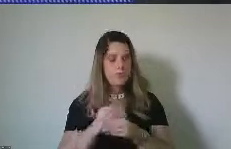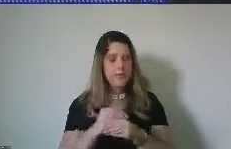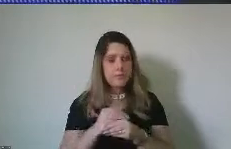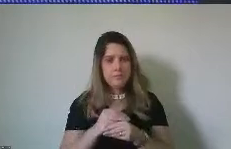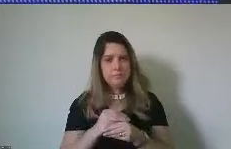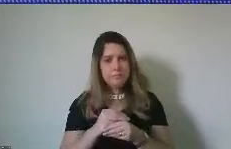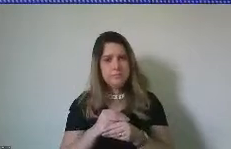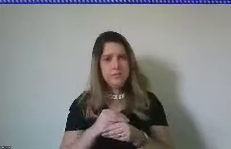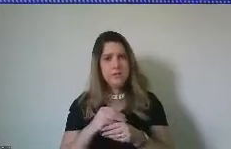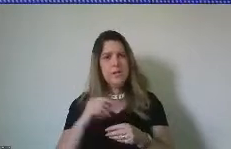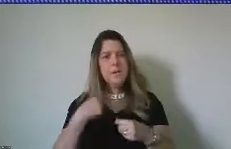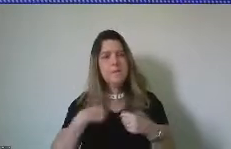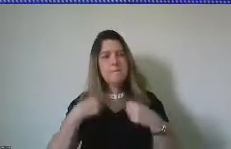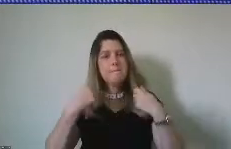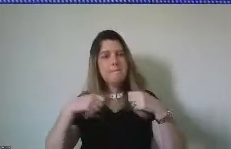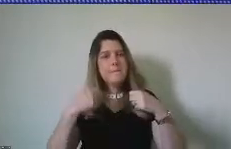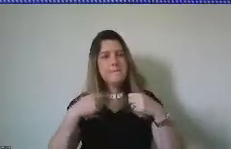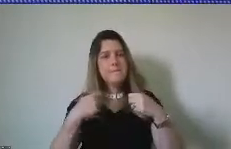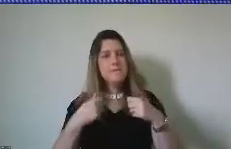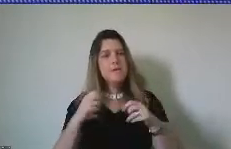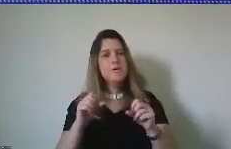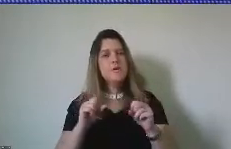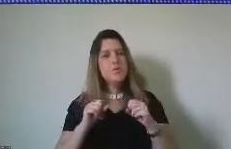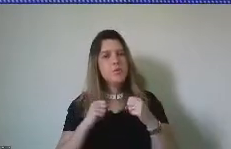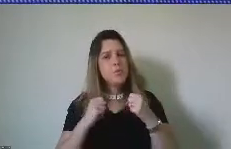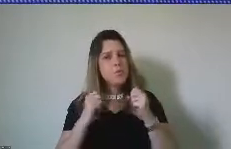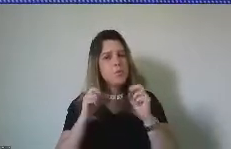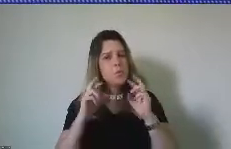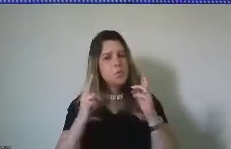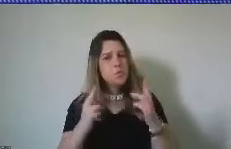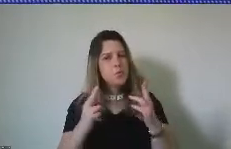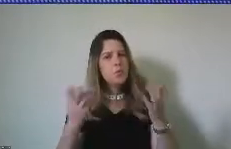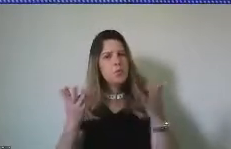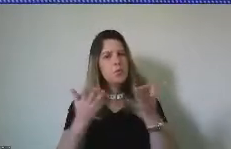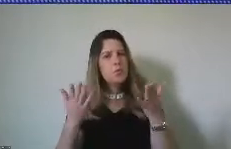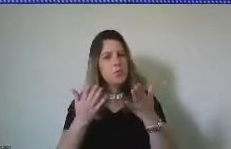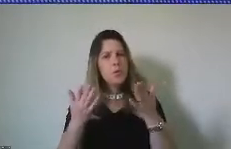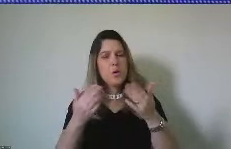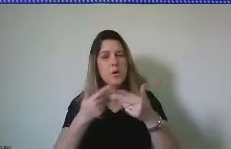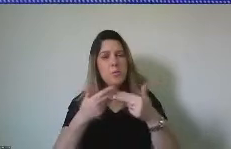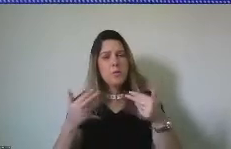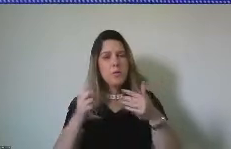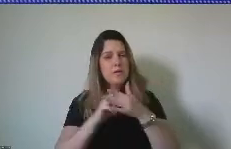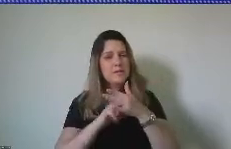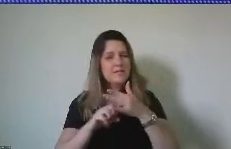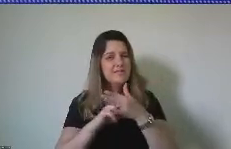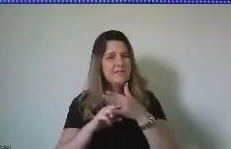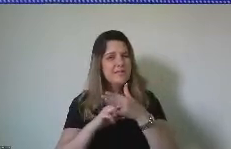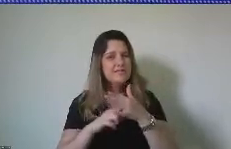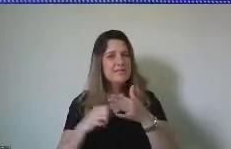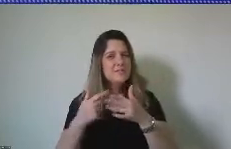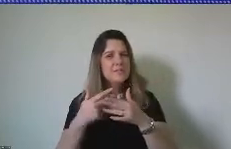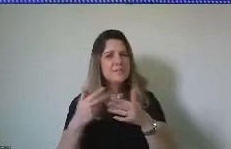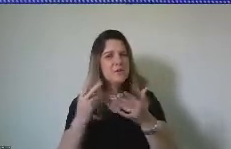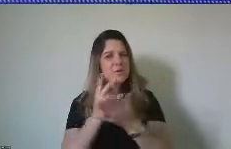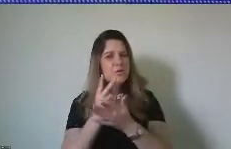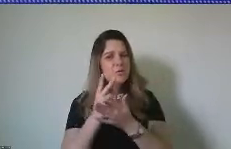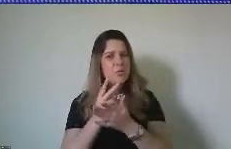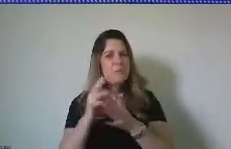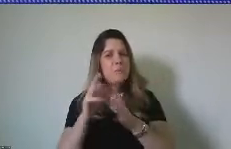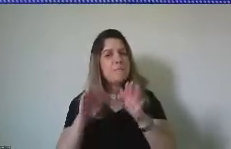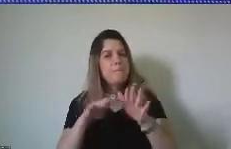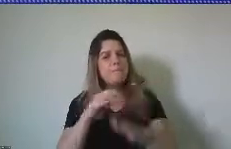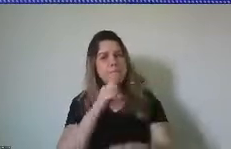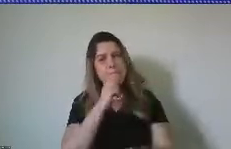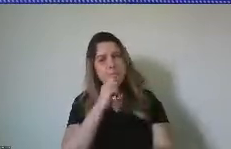efetivamente Nós estamos vendo que hoje em dia o banco é preciso não está seguindo por enquanto porque ainda